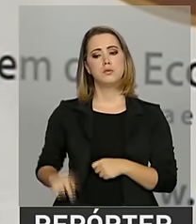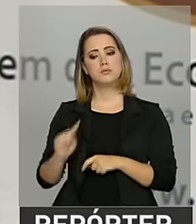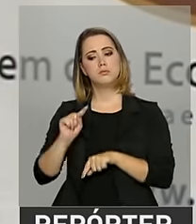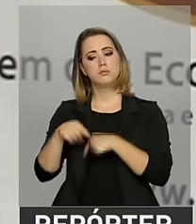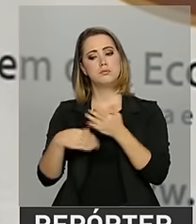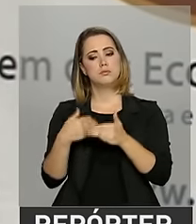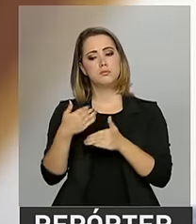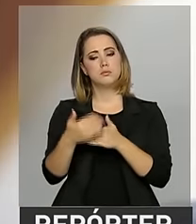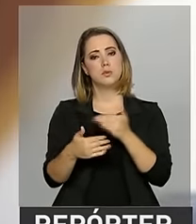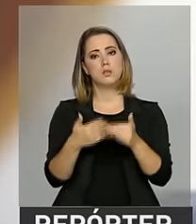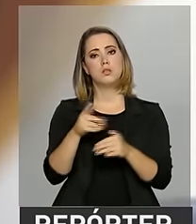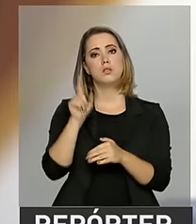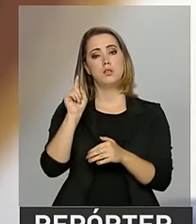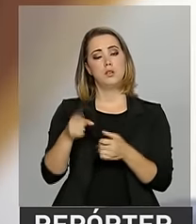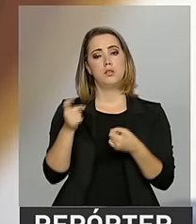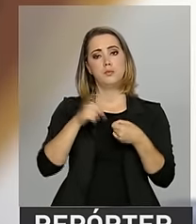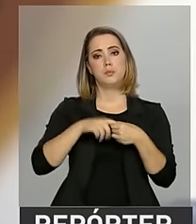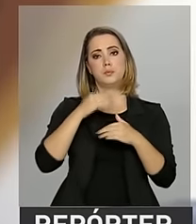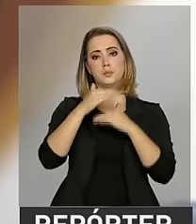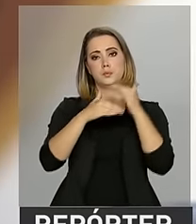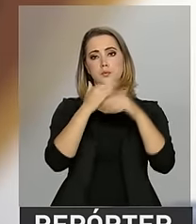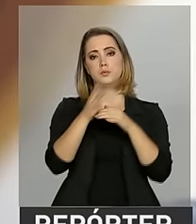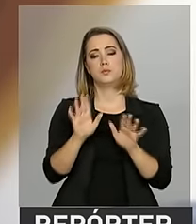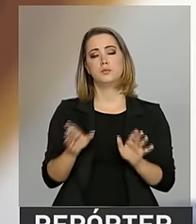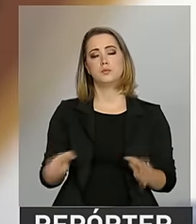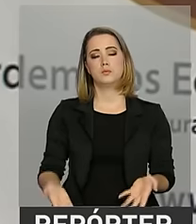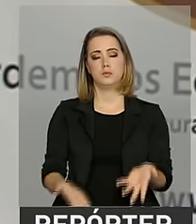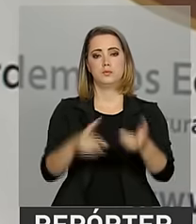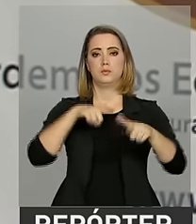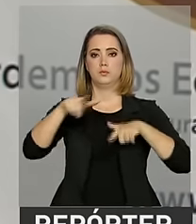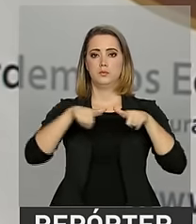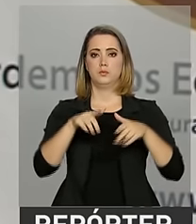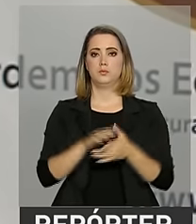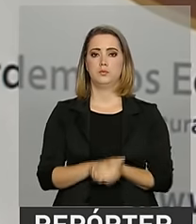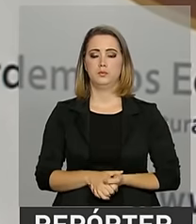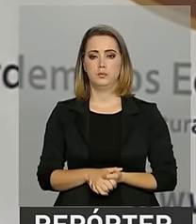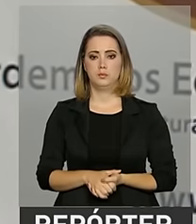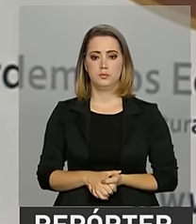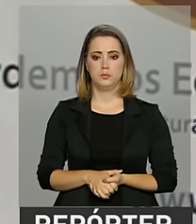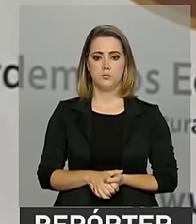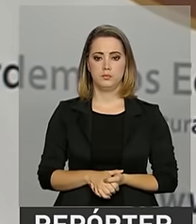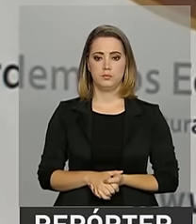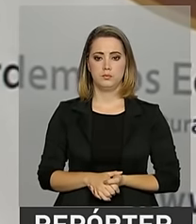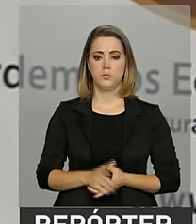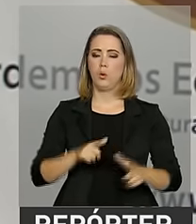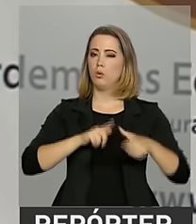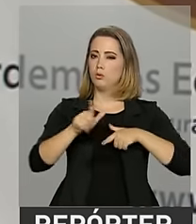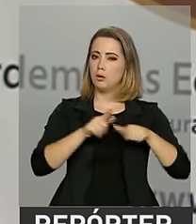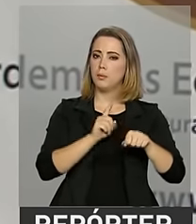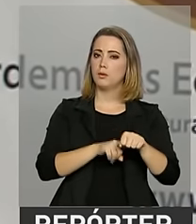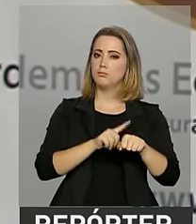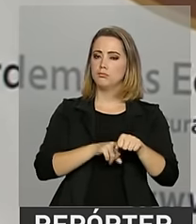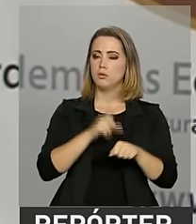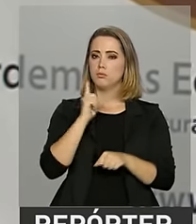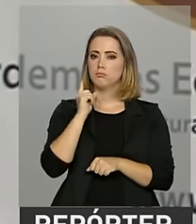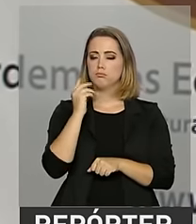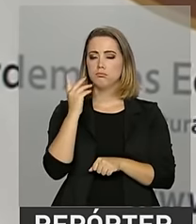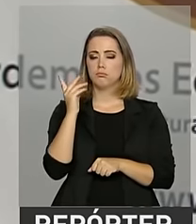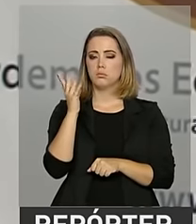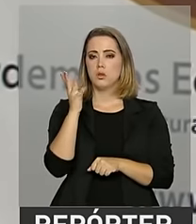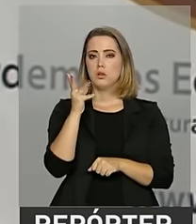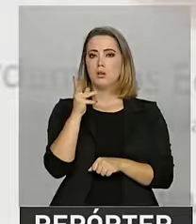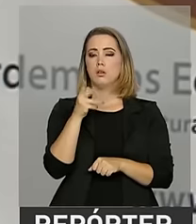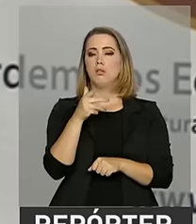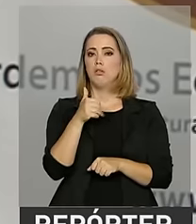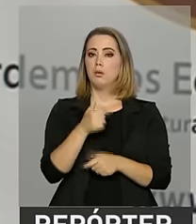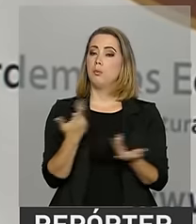passos São A retomada do crescimento e da geração de empregos o emprego já é algo que demora mais tempo mas ele